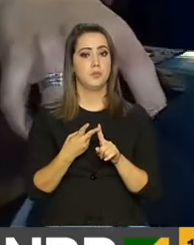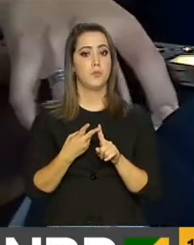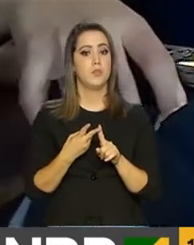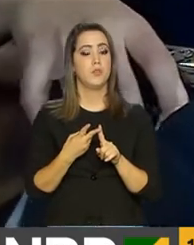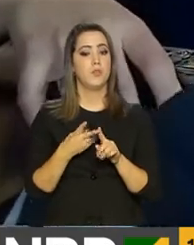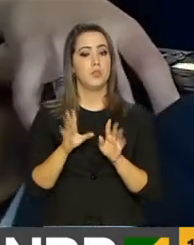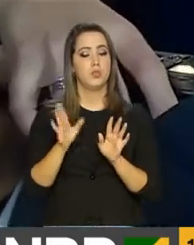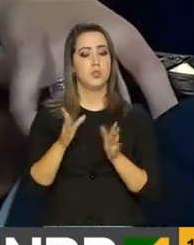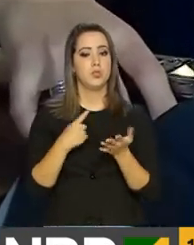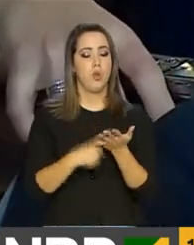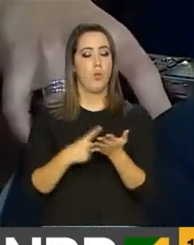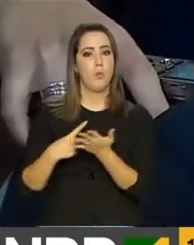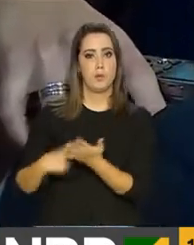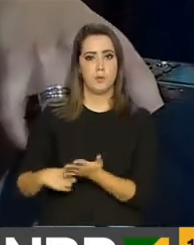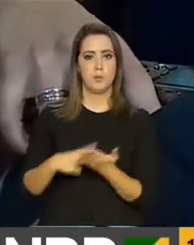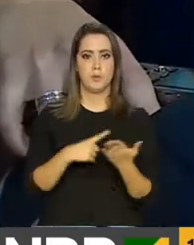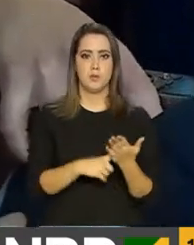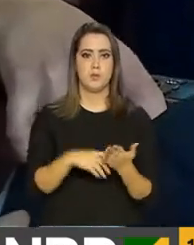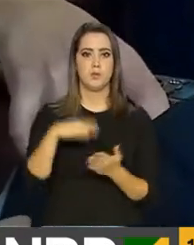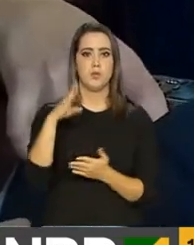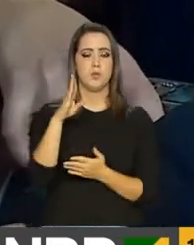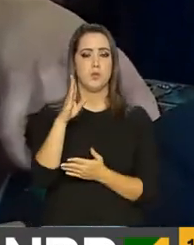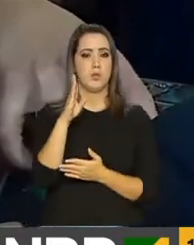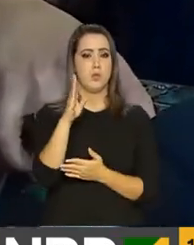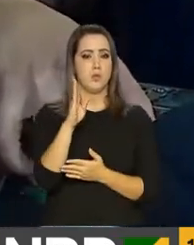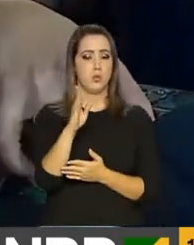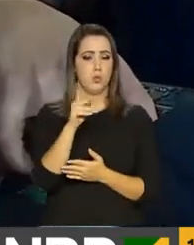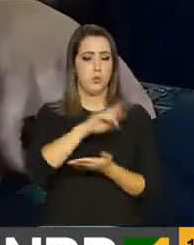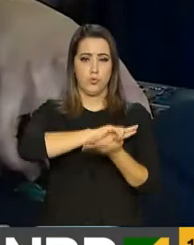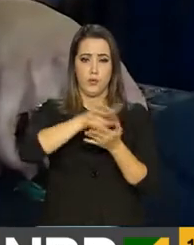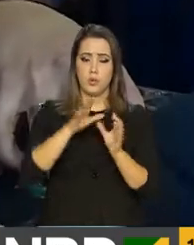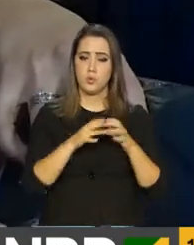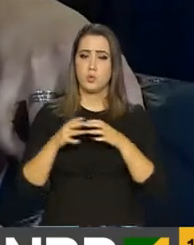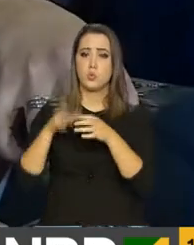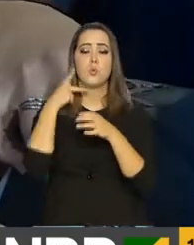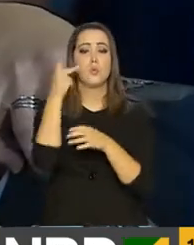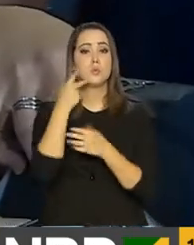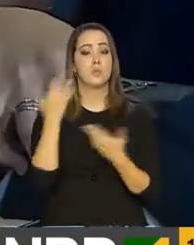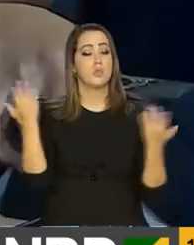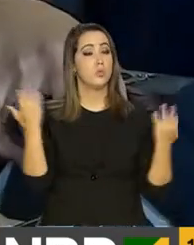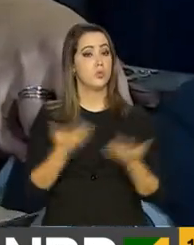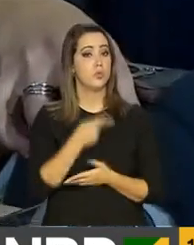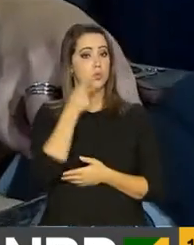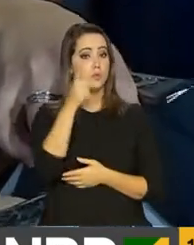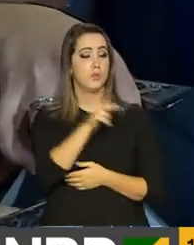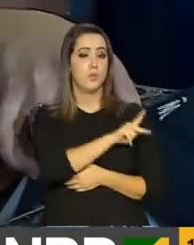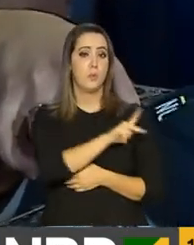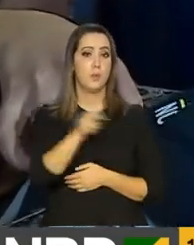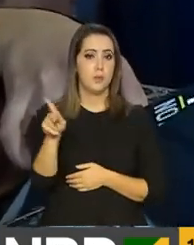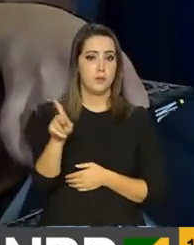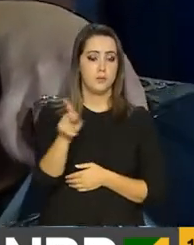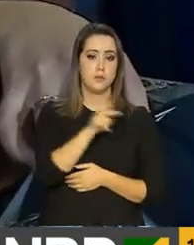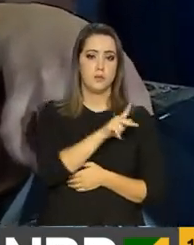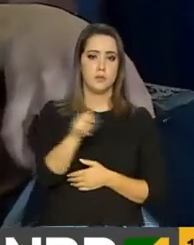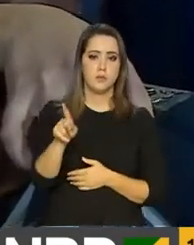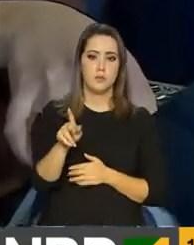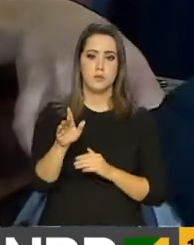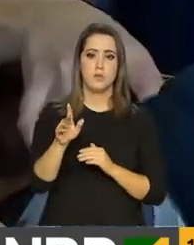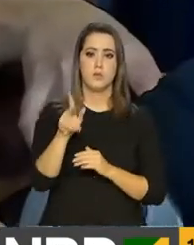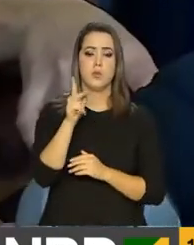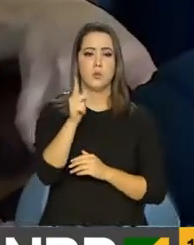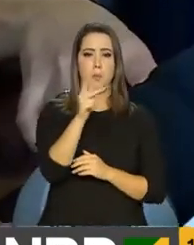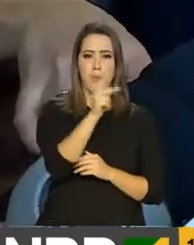fecharam questão já o PMDB, o PTB, o PPS. Hoje falei com os presidentes, hoje pela manhã, com o presidente do